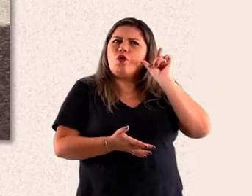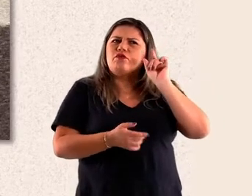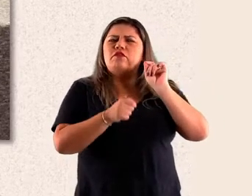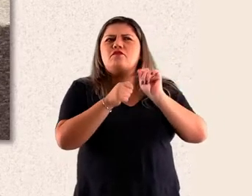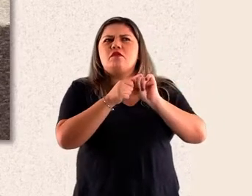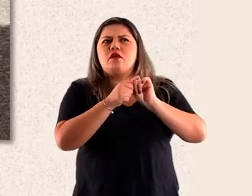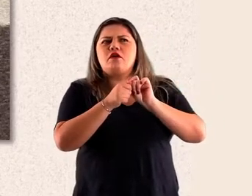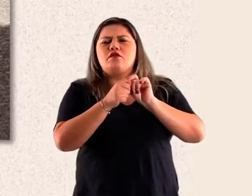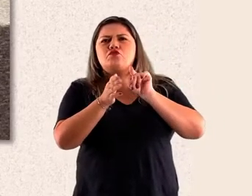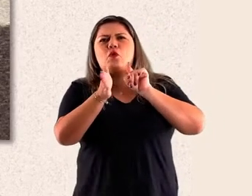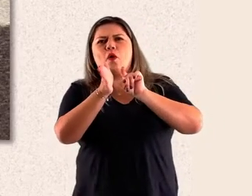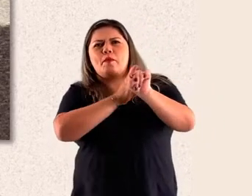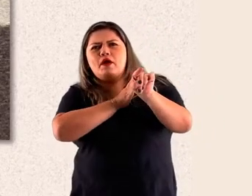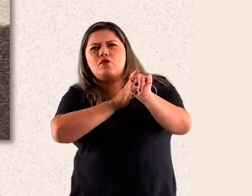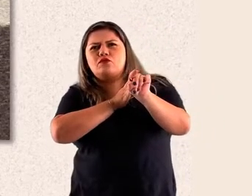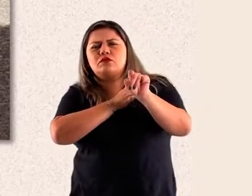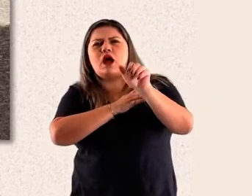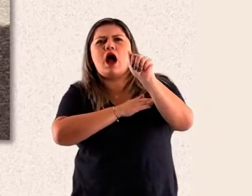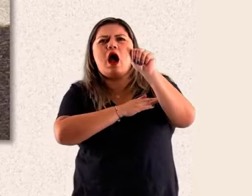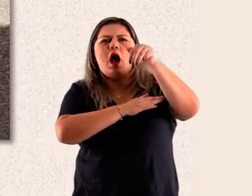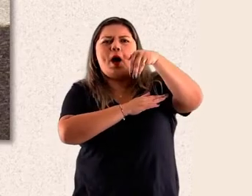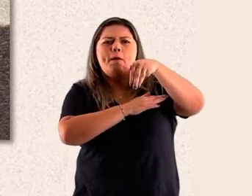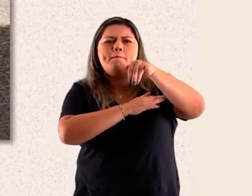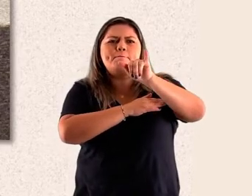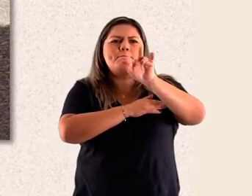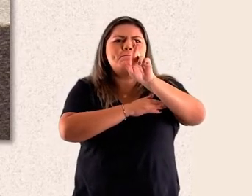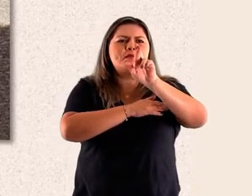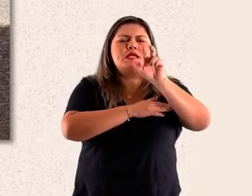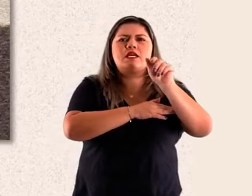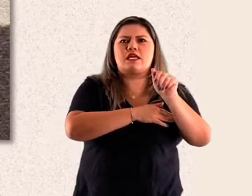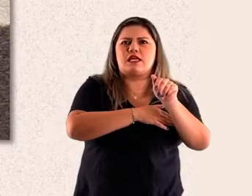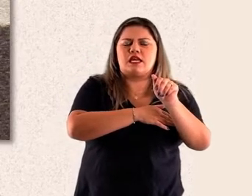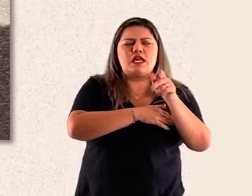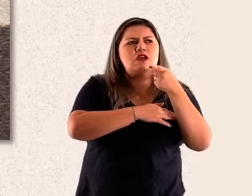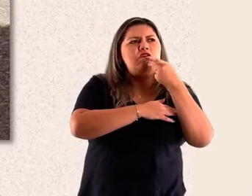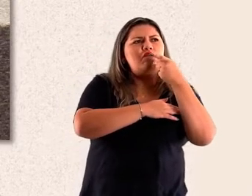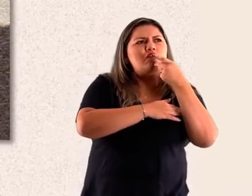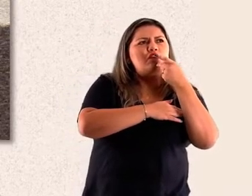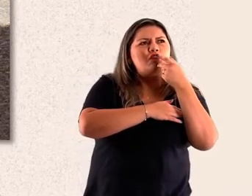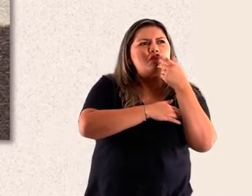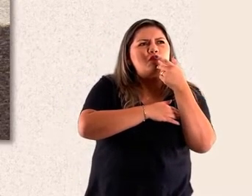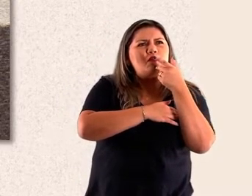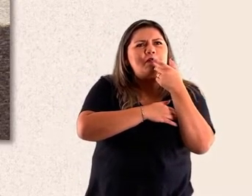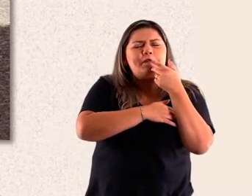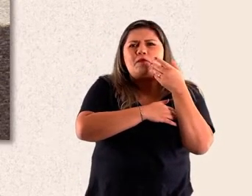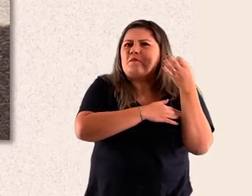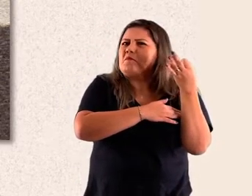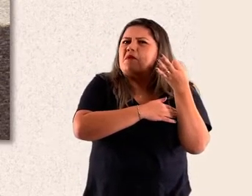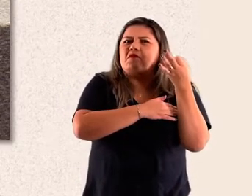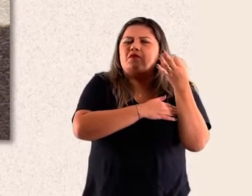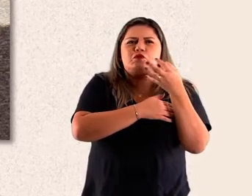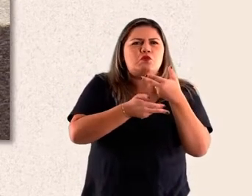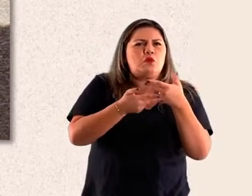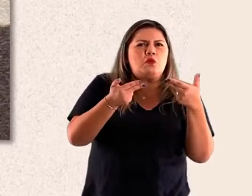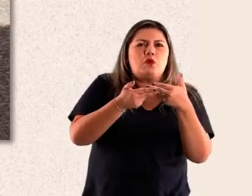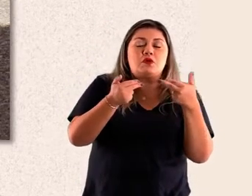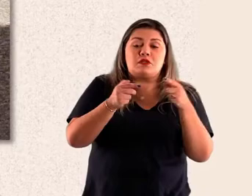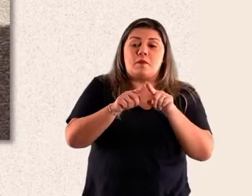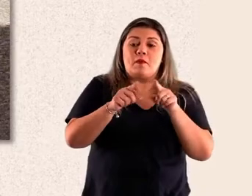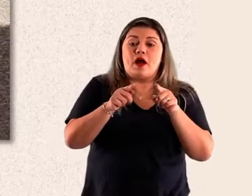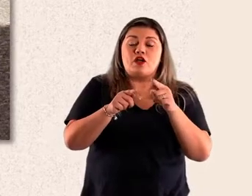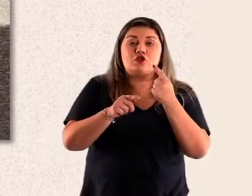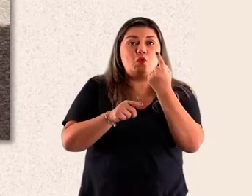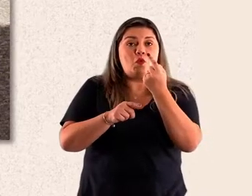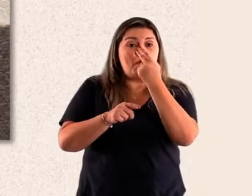pergunta e de tudo que o amigo falou e foram coisas incríveis que ele é uma pessoa também incrível né mas alguém perguntou no